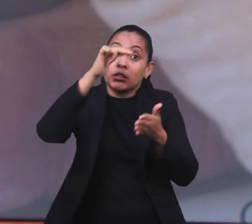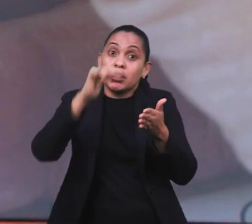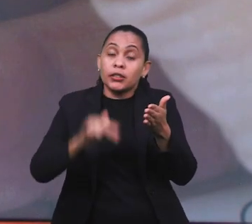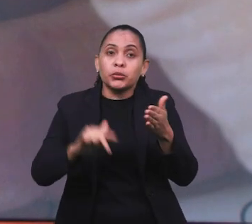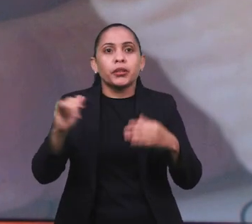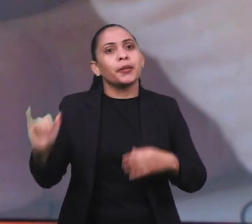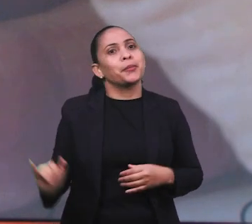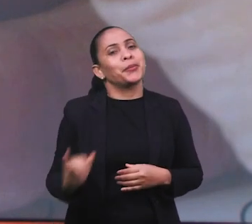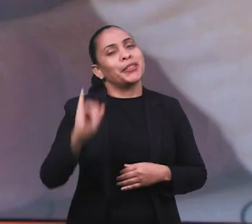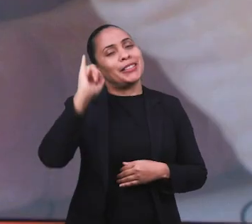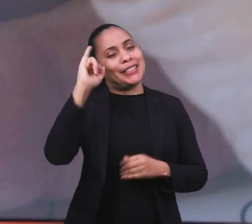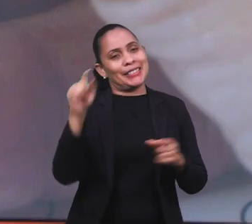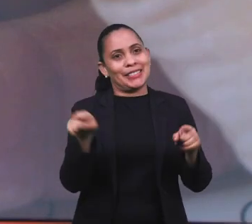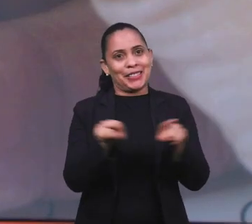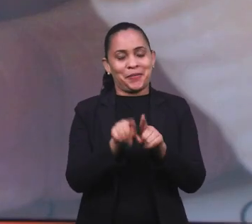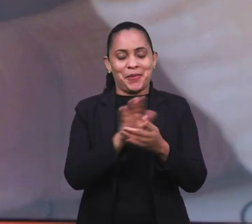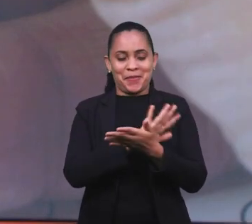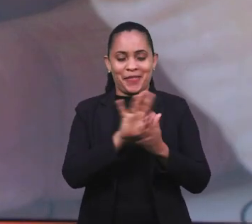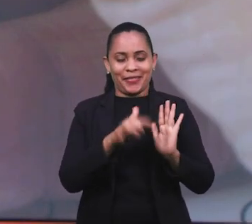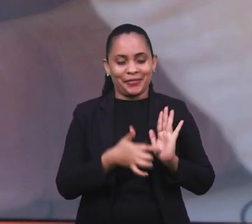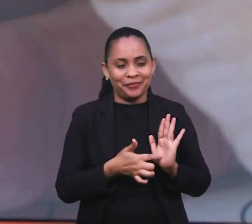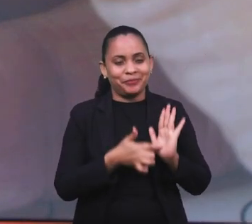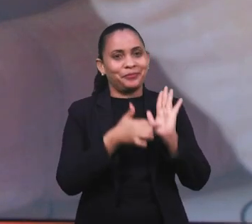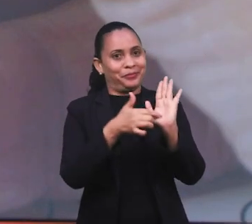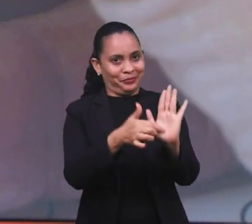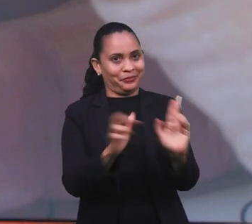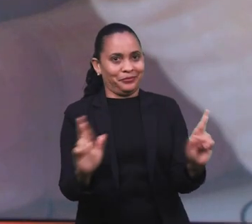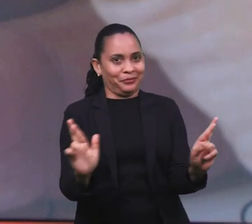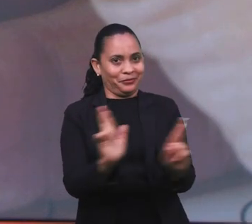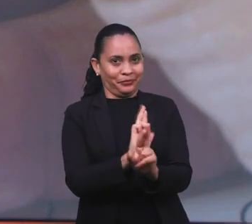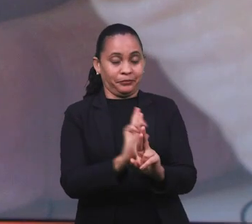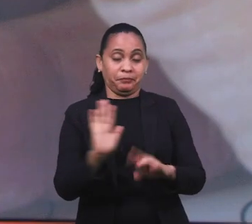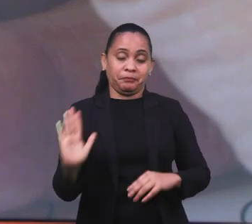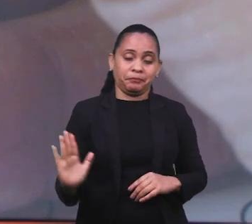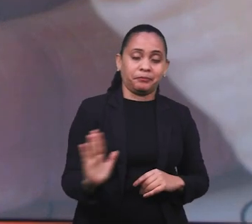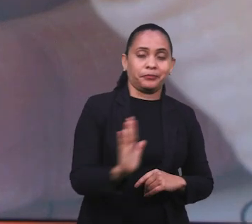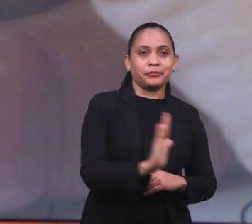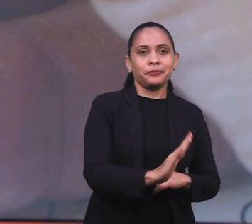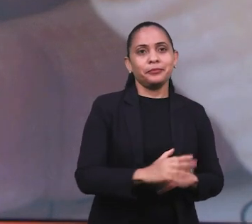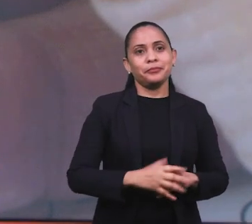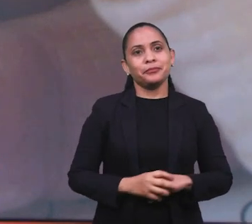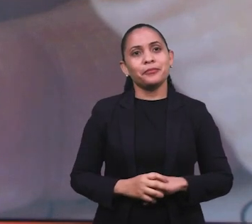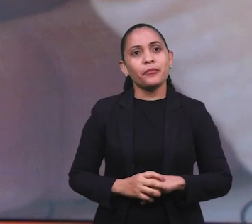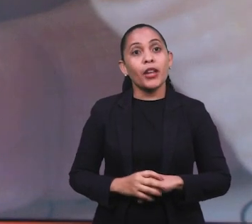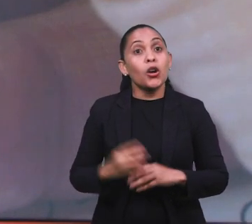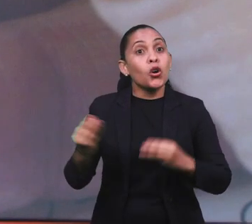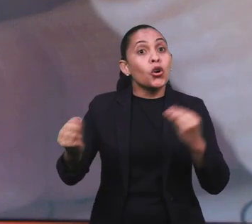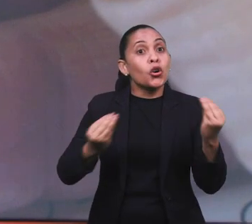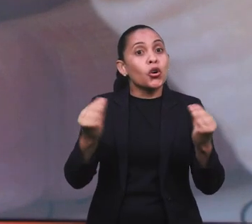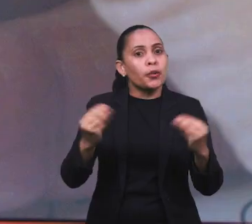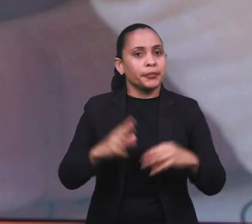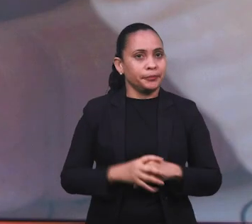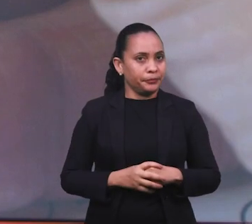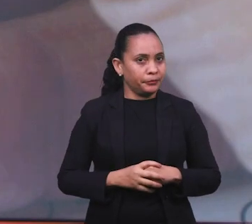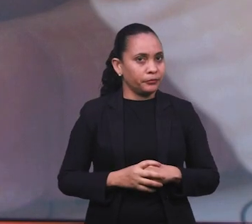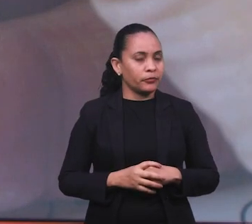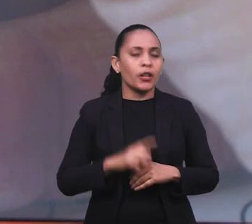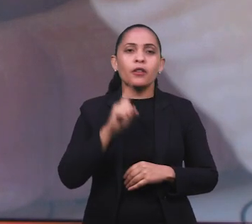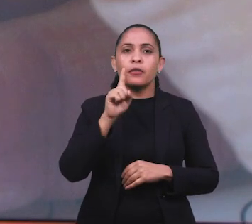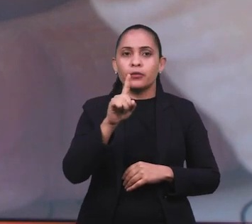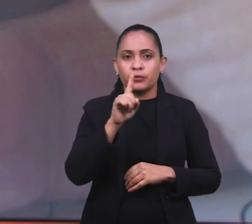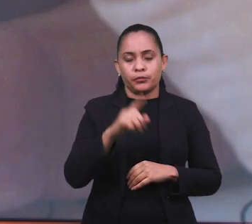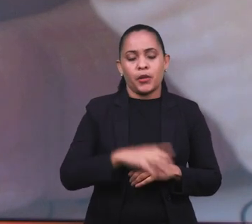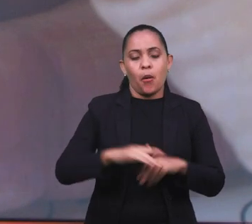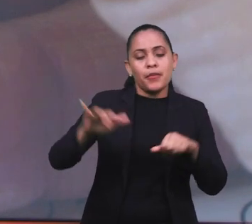é importante e a própria palavra nos dá uma direção em relação a isso. Mas vamos lá, ó. Como que eu quero fazer aqui para